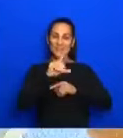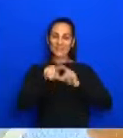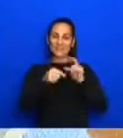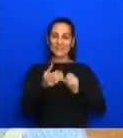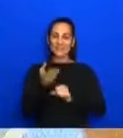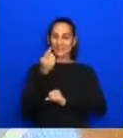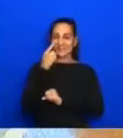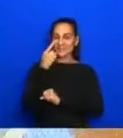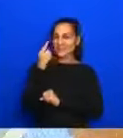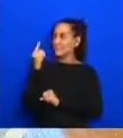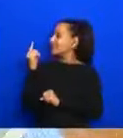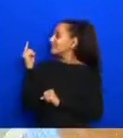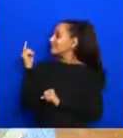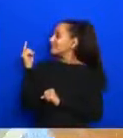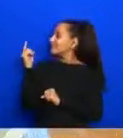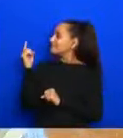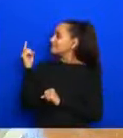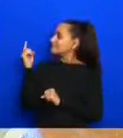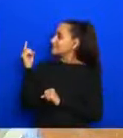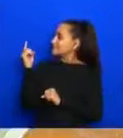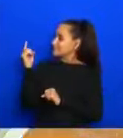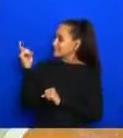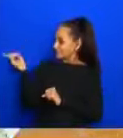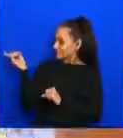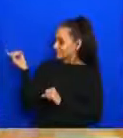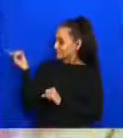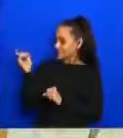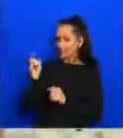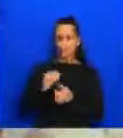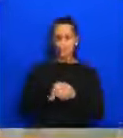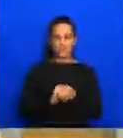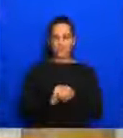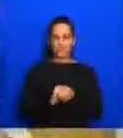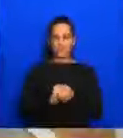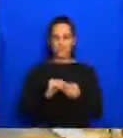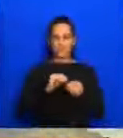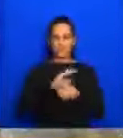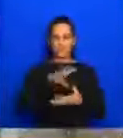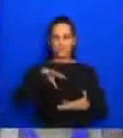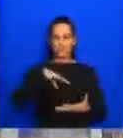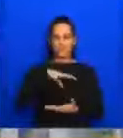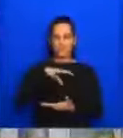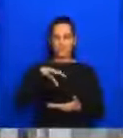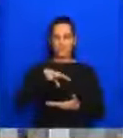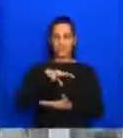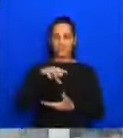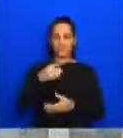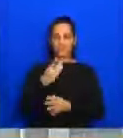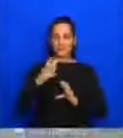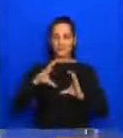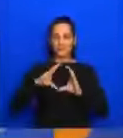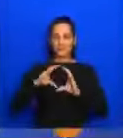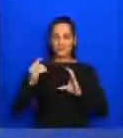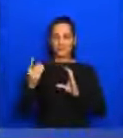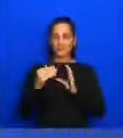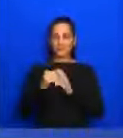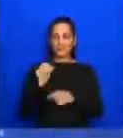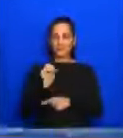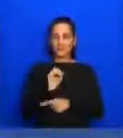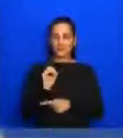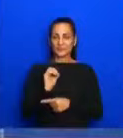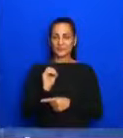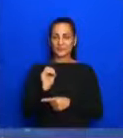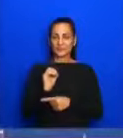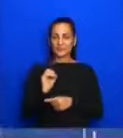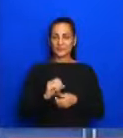Bolas posicionadas. Valendo. Globo carregado embaralhando 100 bolas numeradas de 01